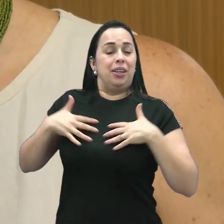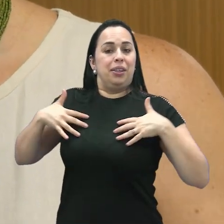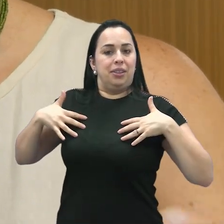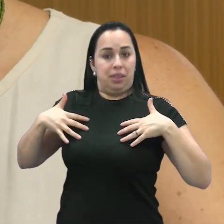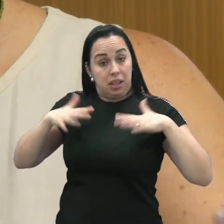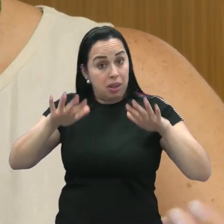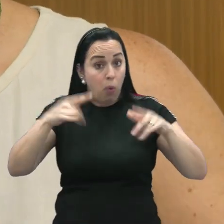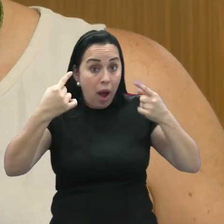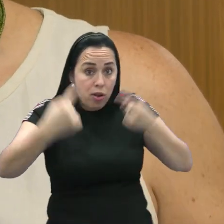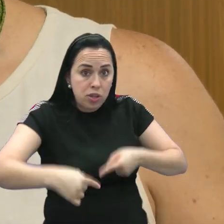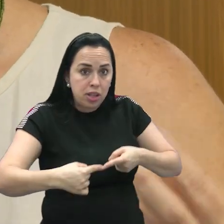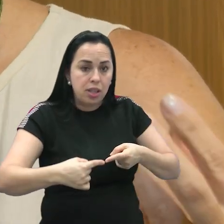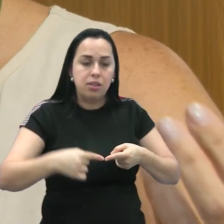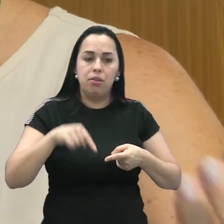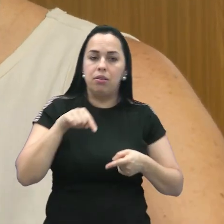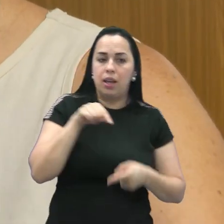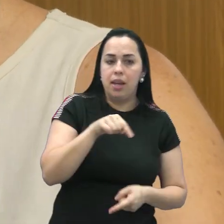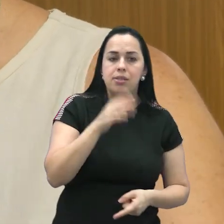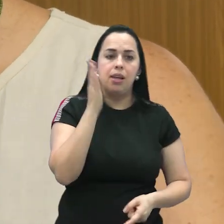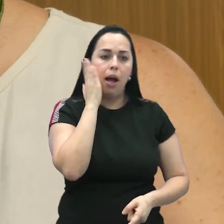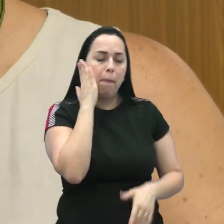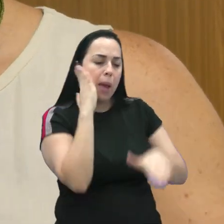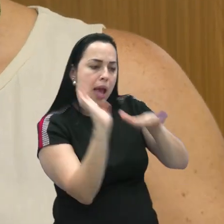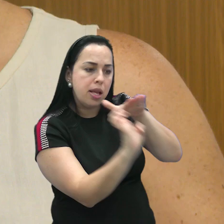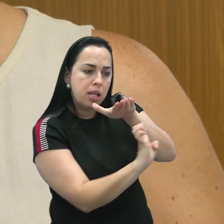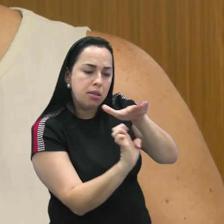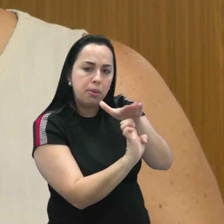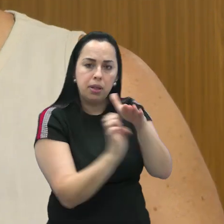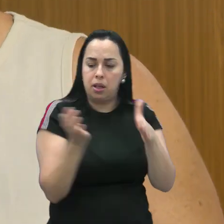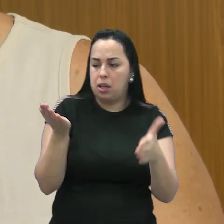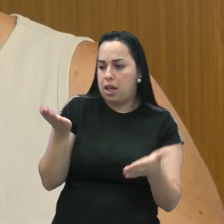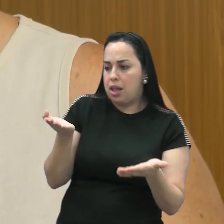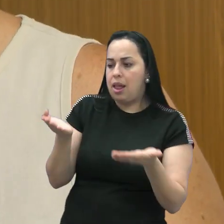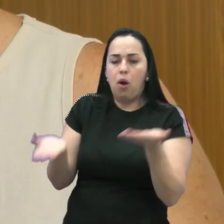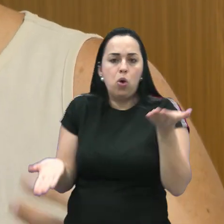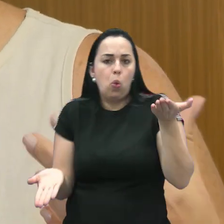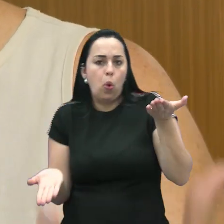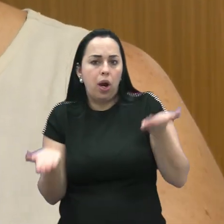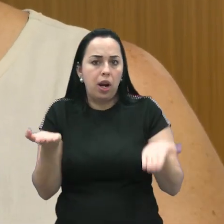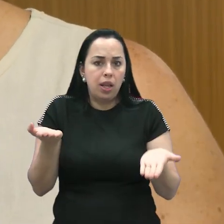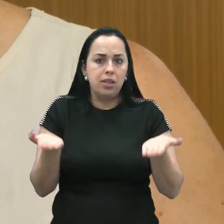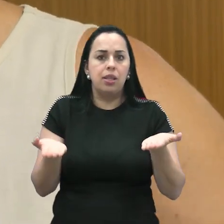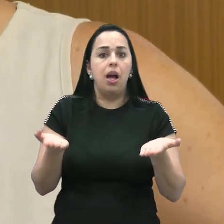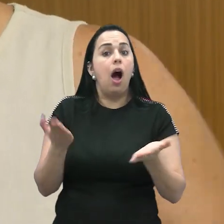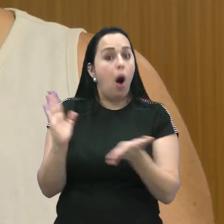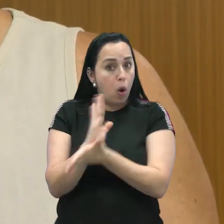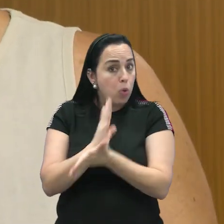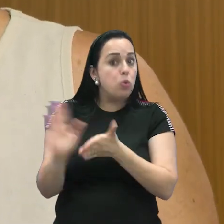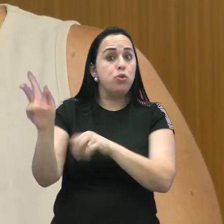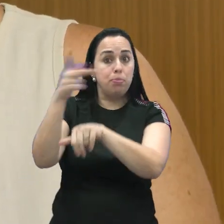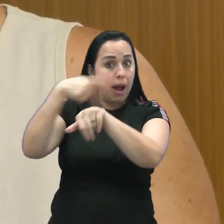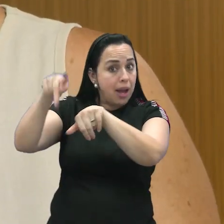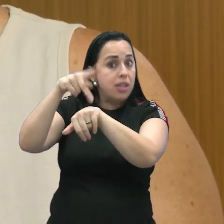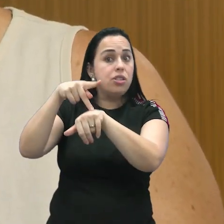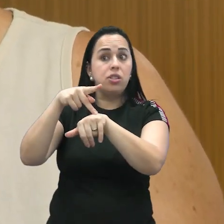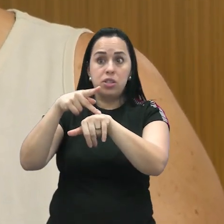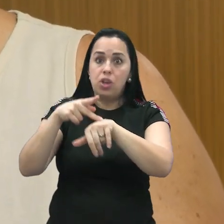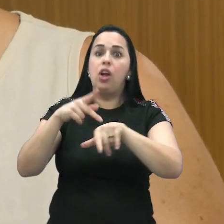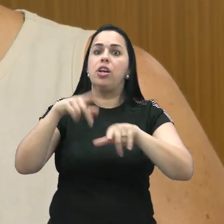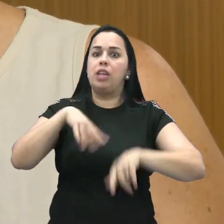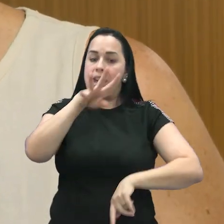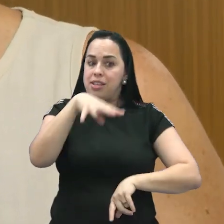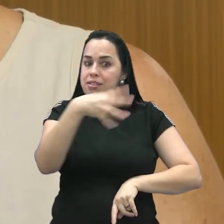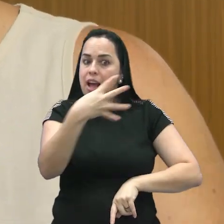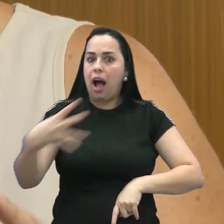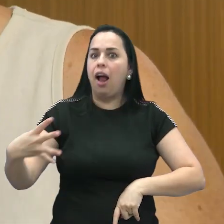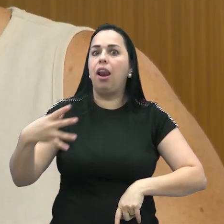vida. Então, o desafio é esse, são os interesses, porque já está sendo apresentado países que tiveram essa